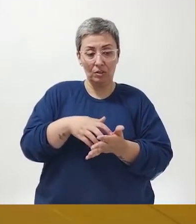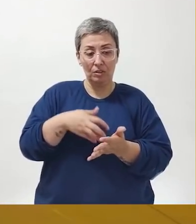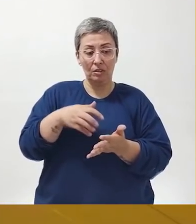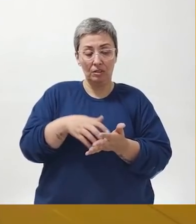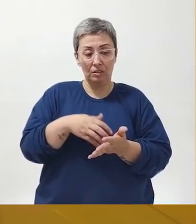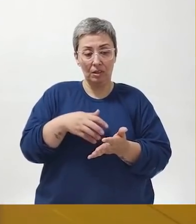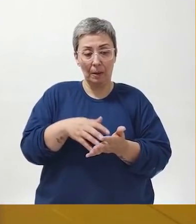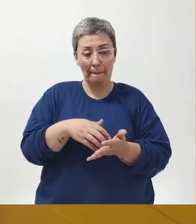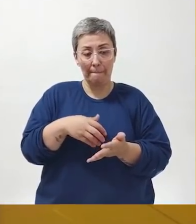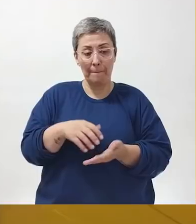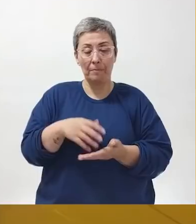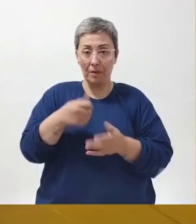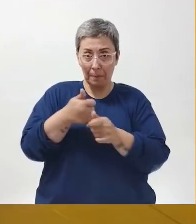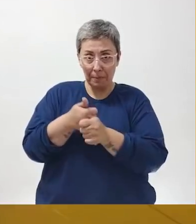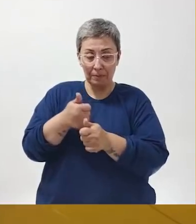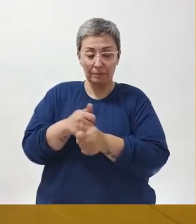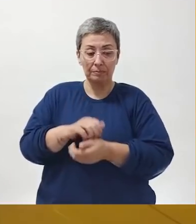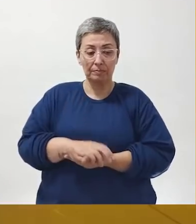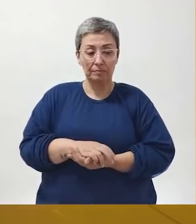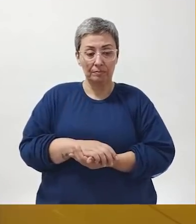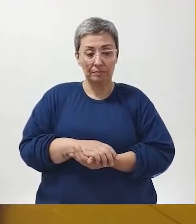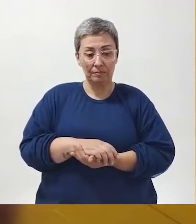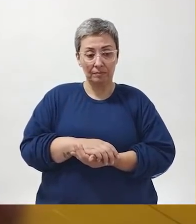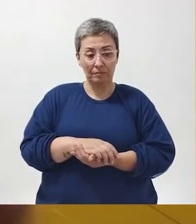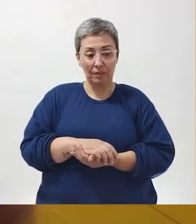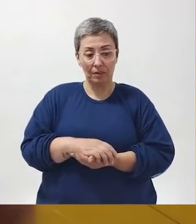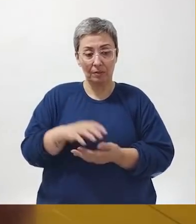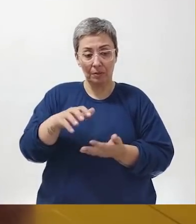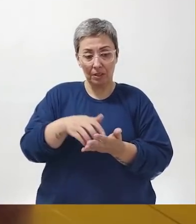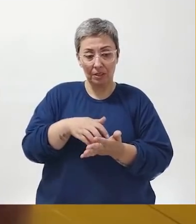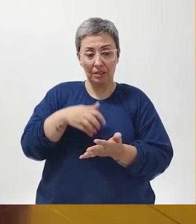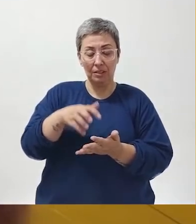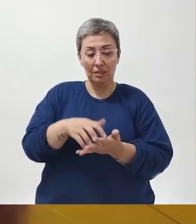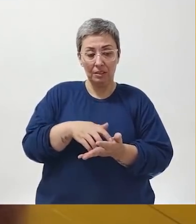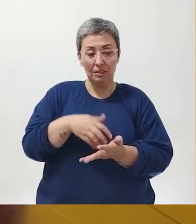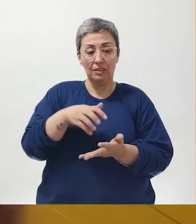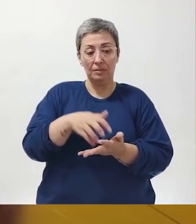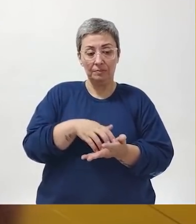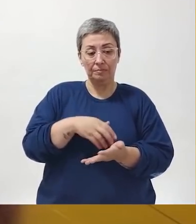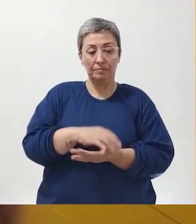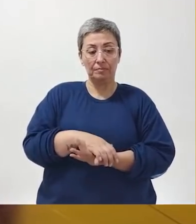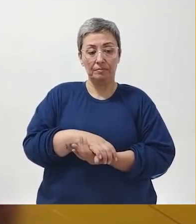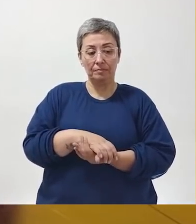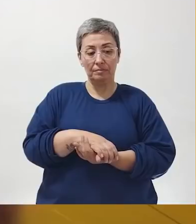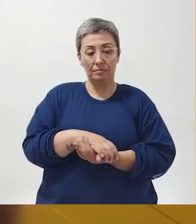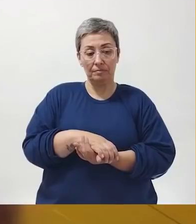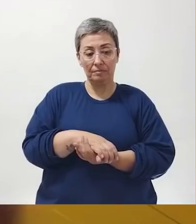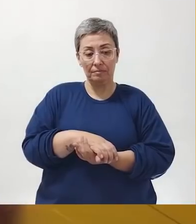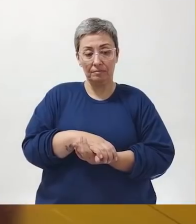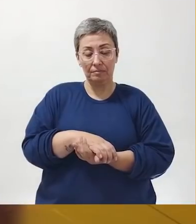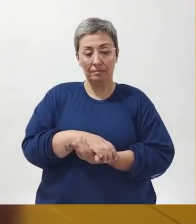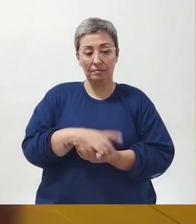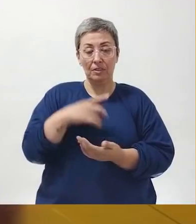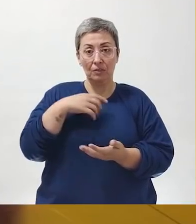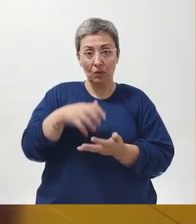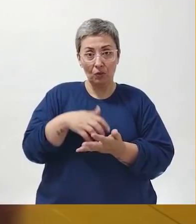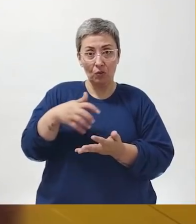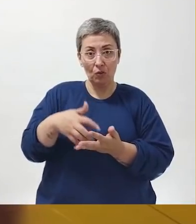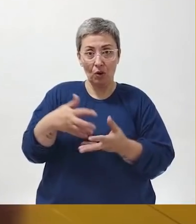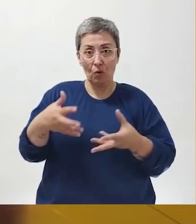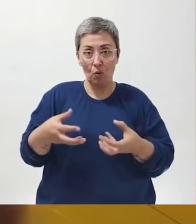uma necessidade de espaço mesmo. Mas vamos pensar no caso de uma comunicação mais formal, de uma redação escolar, de um texto